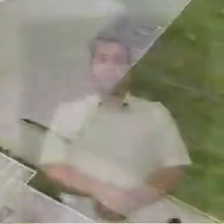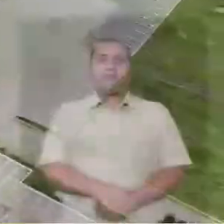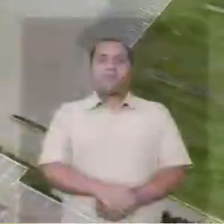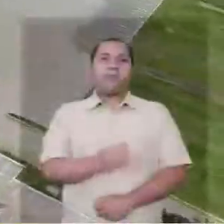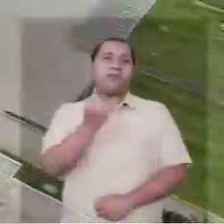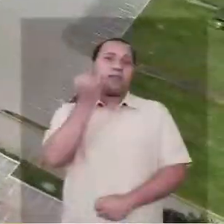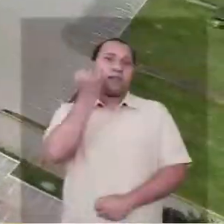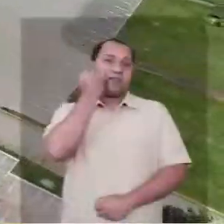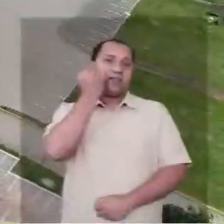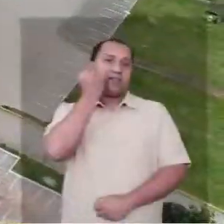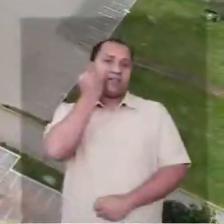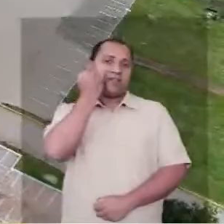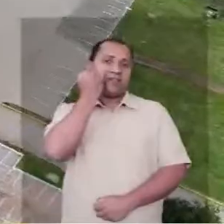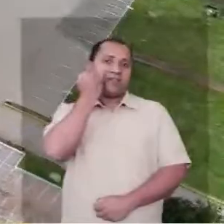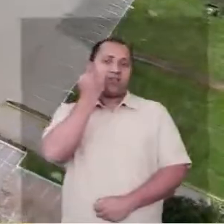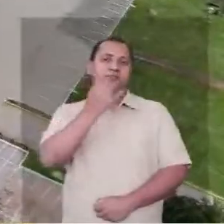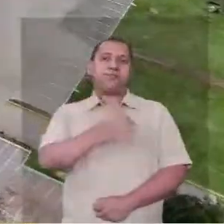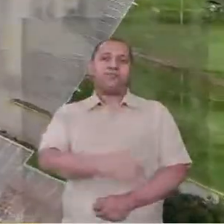Itaqui.